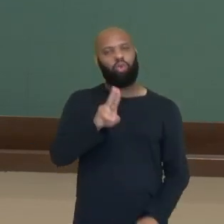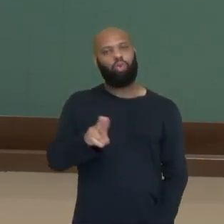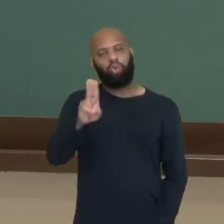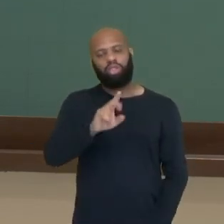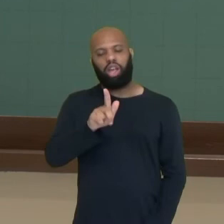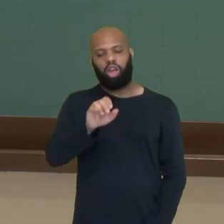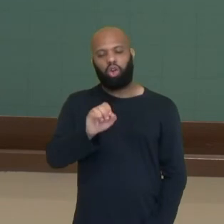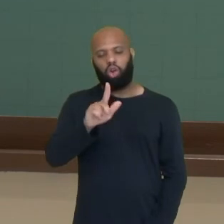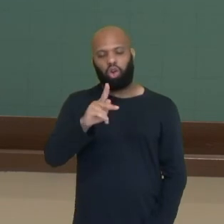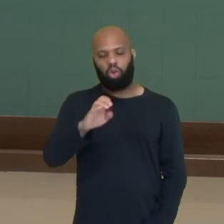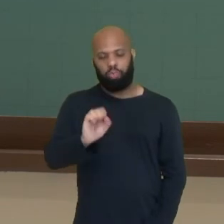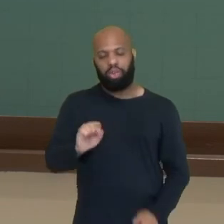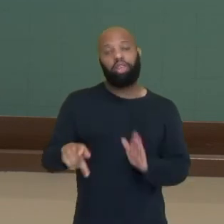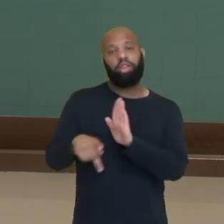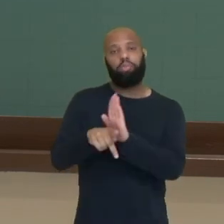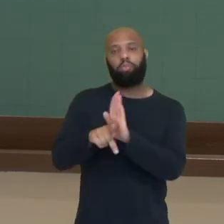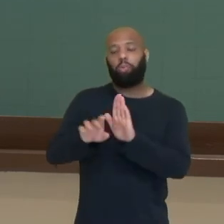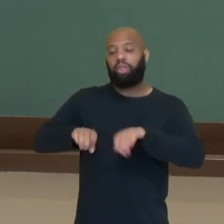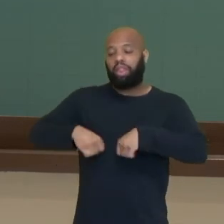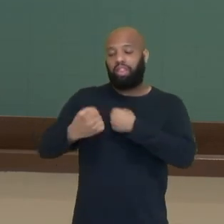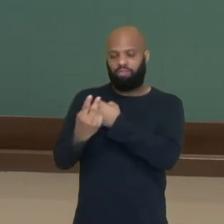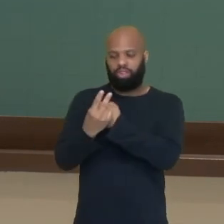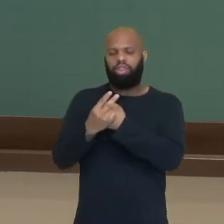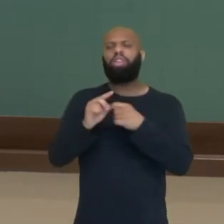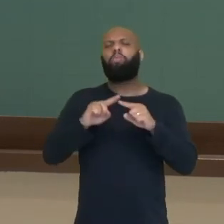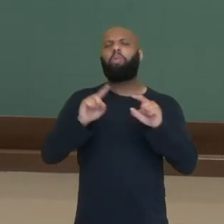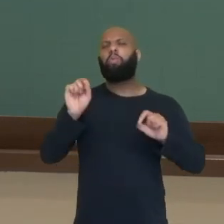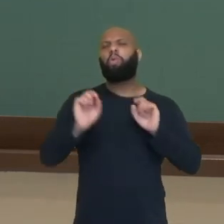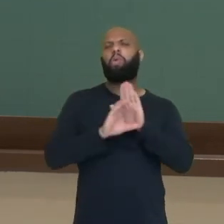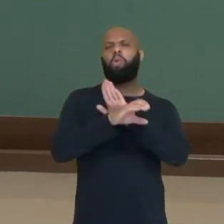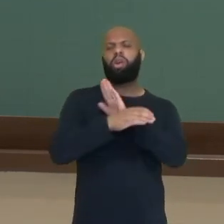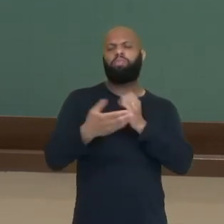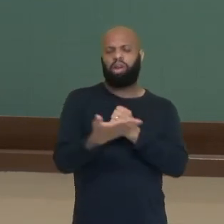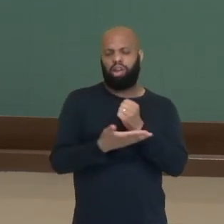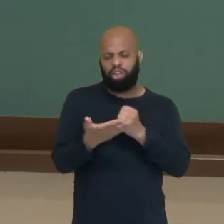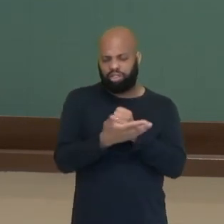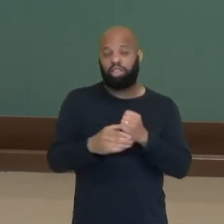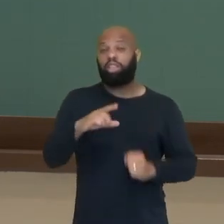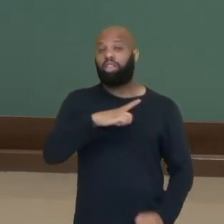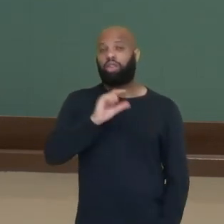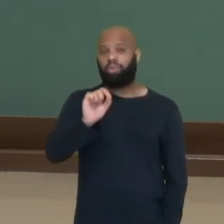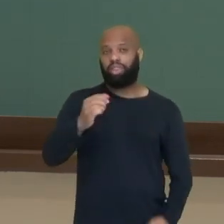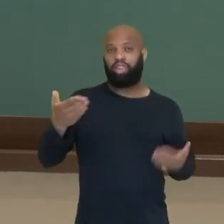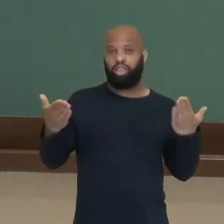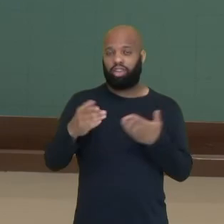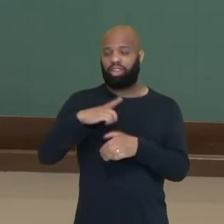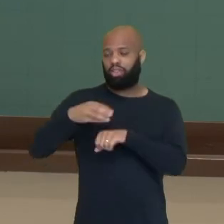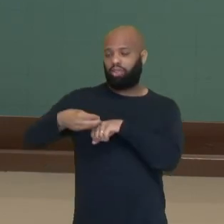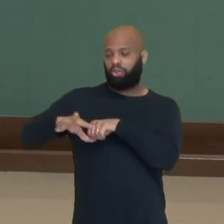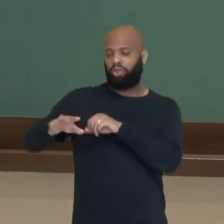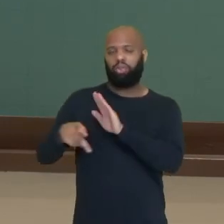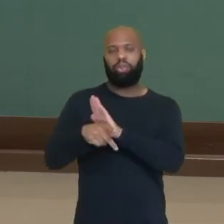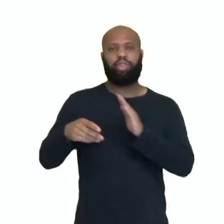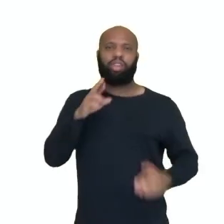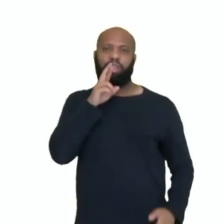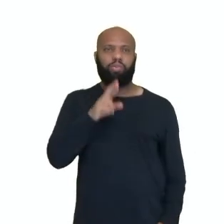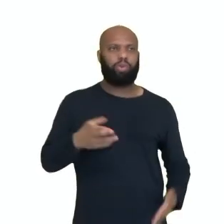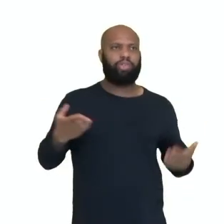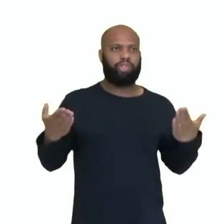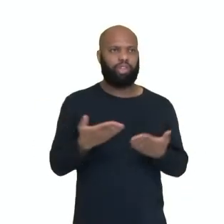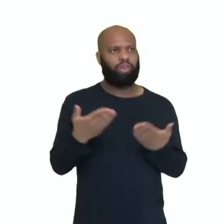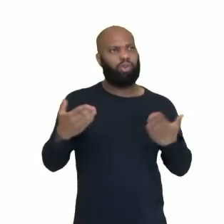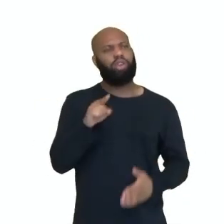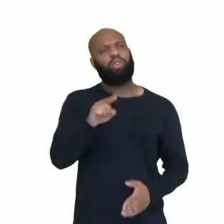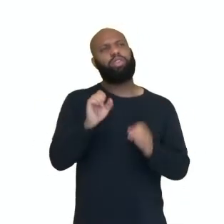é o conceito fundamental dessa luta? Eu tenho aqui para vocês uma sugestão de resposta. Gente,